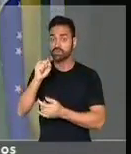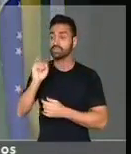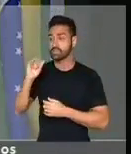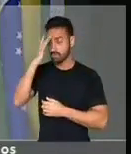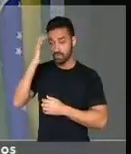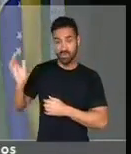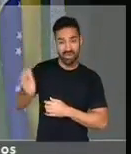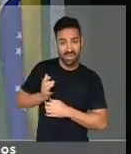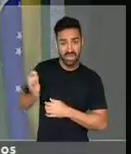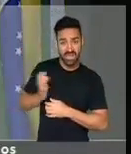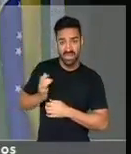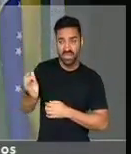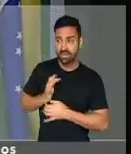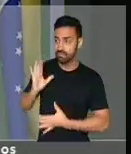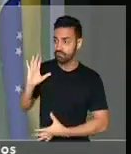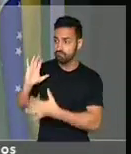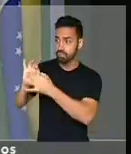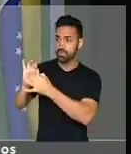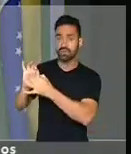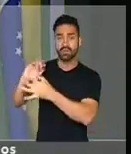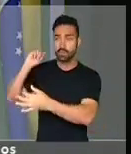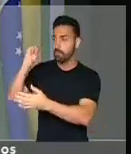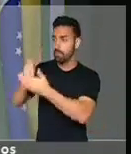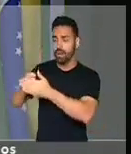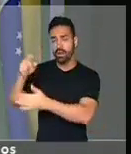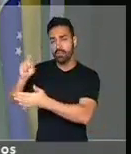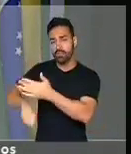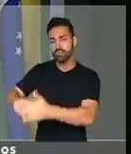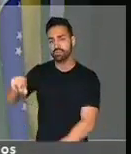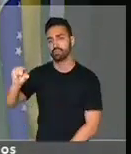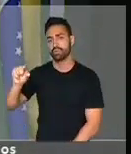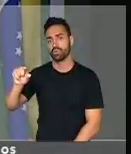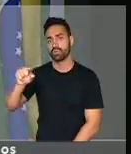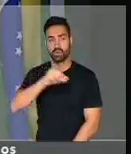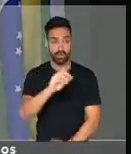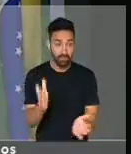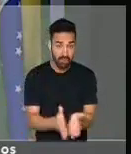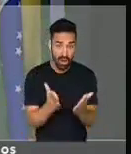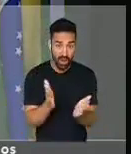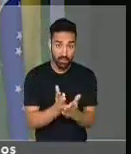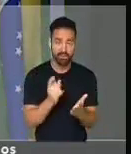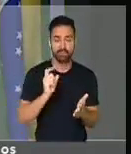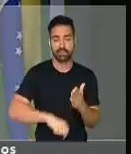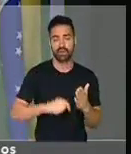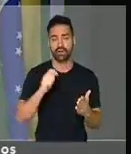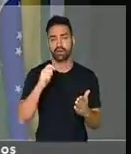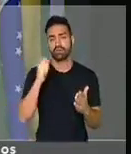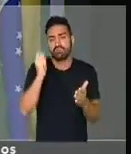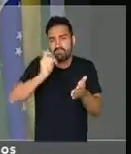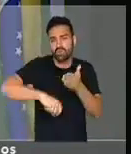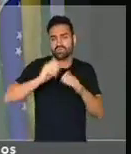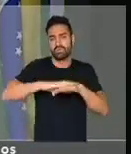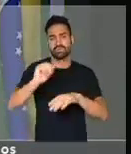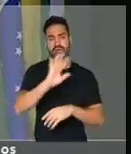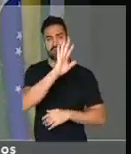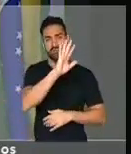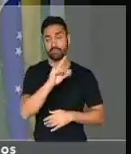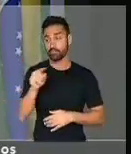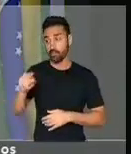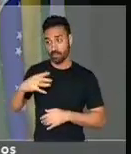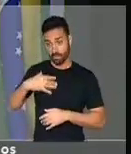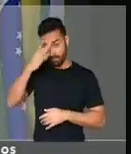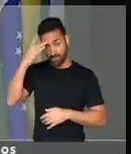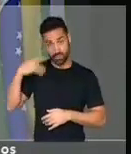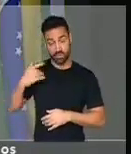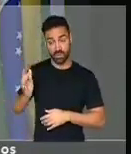os que ganham mais, os ricos, muito ricos, pagam muito menos impostos do que os pobres. O Brasil é um país onde os filhos